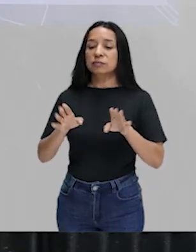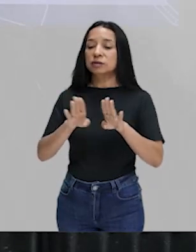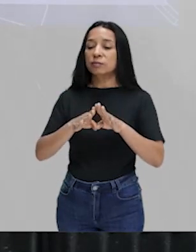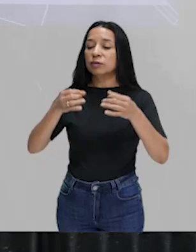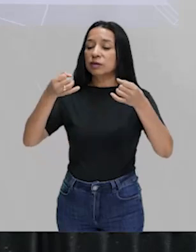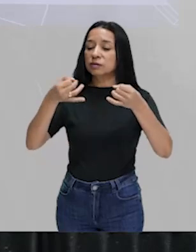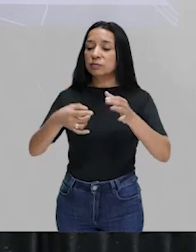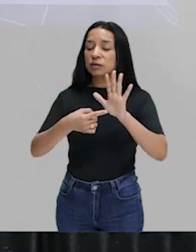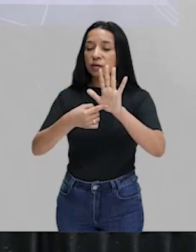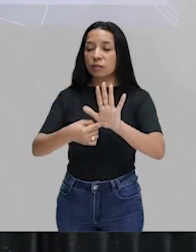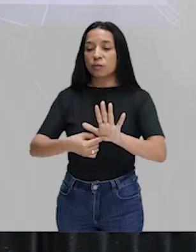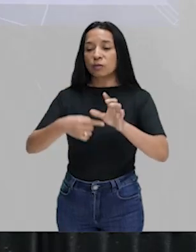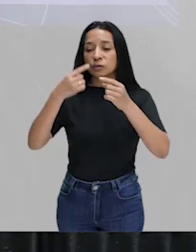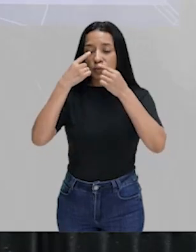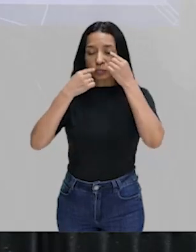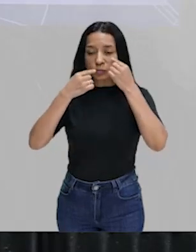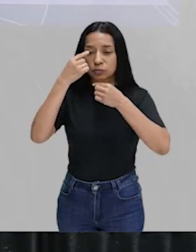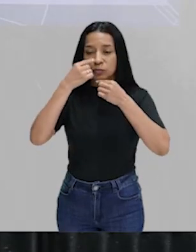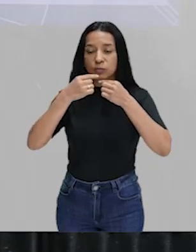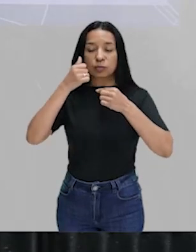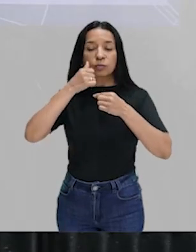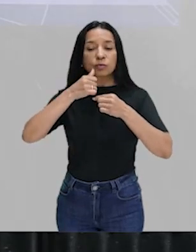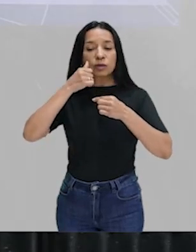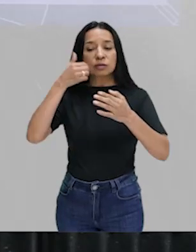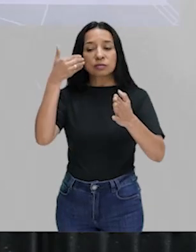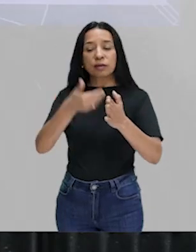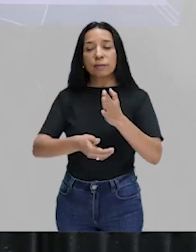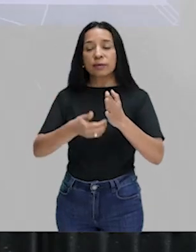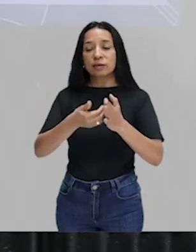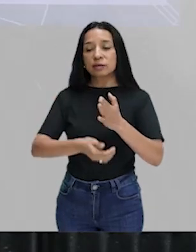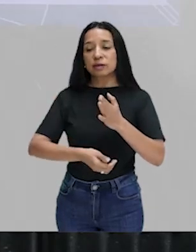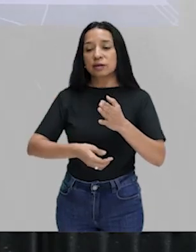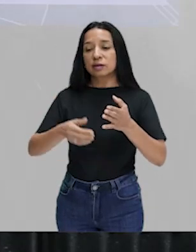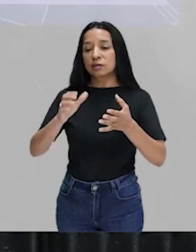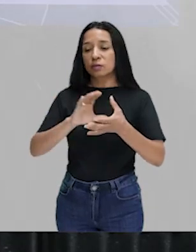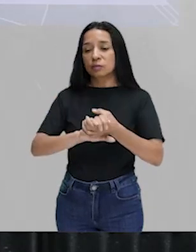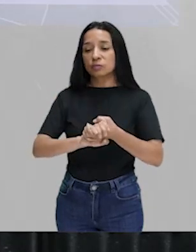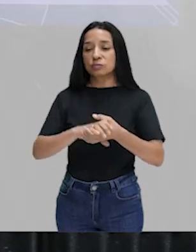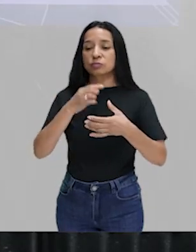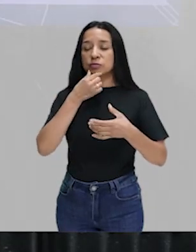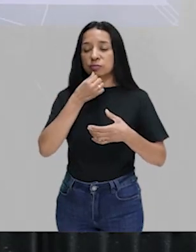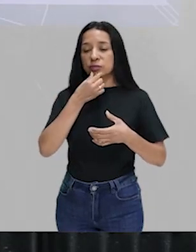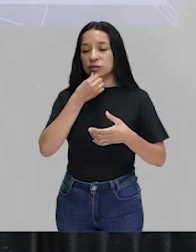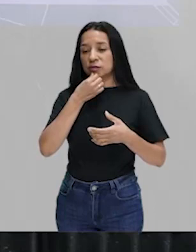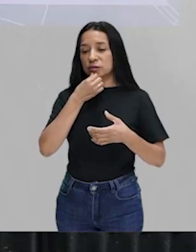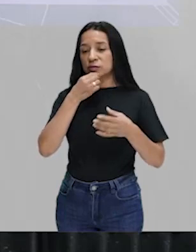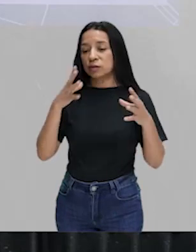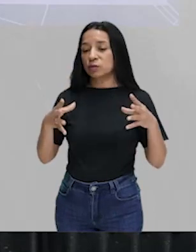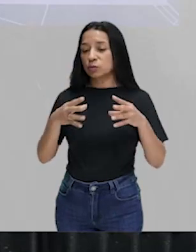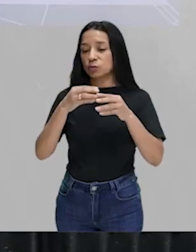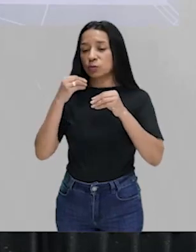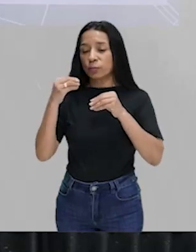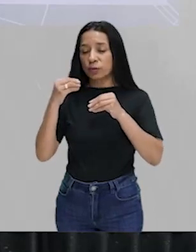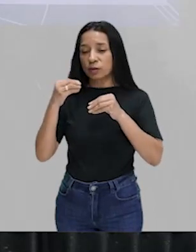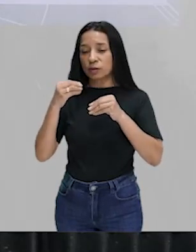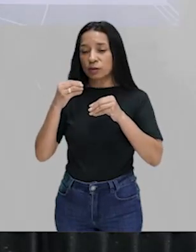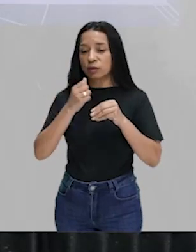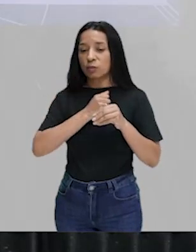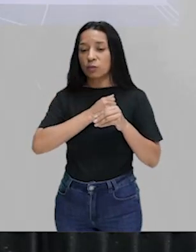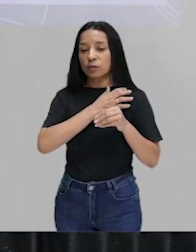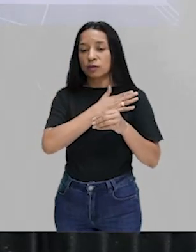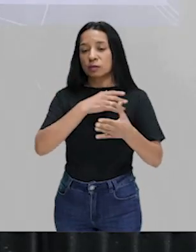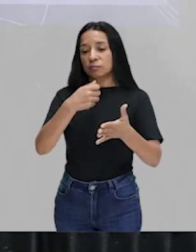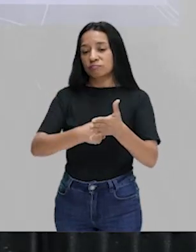e Clarices, mulheres que perderam os seus maridos, que desapareceram nessa época, que